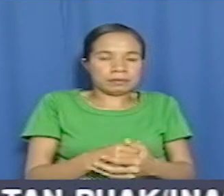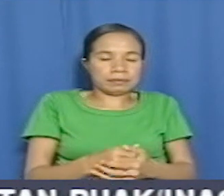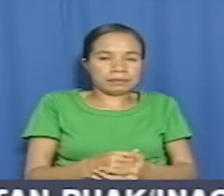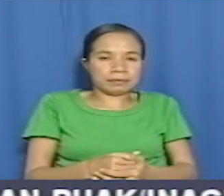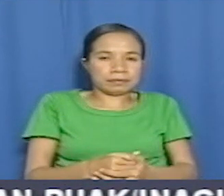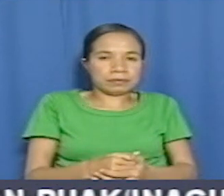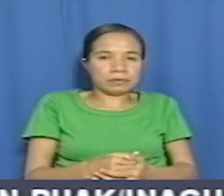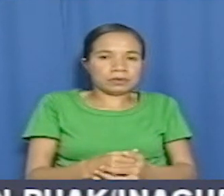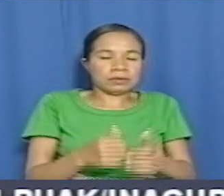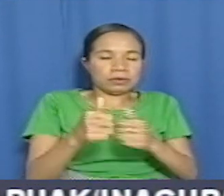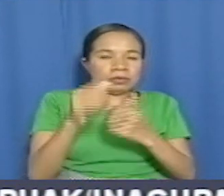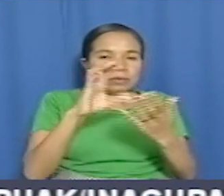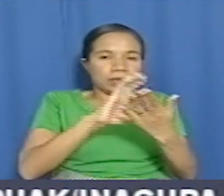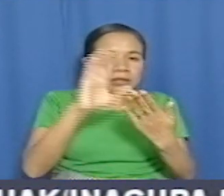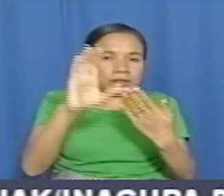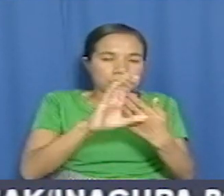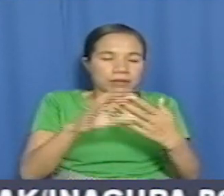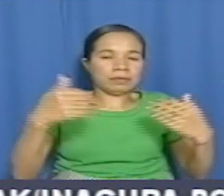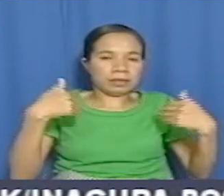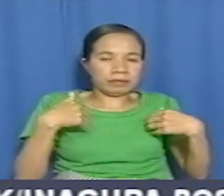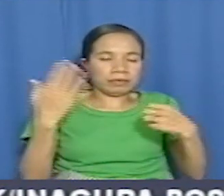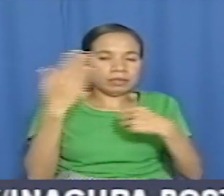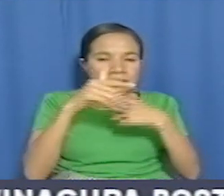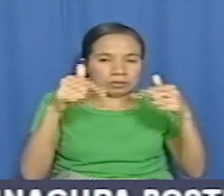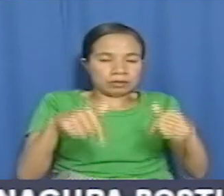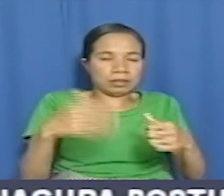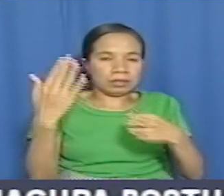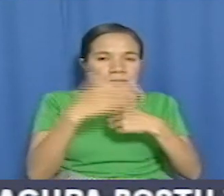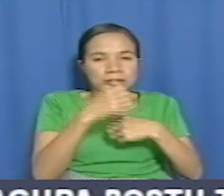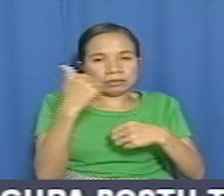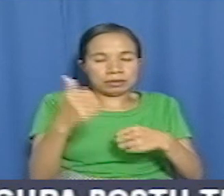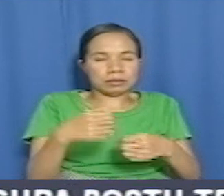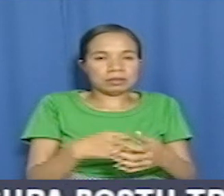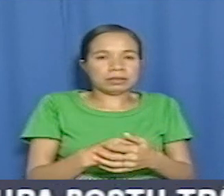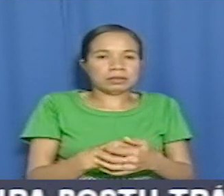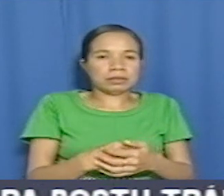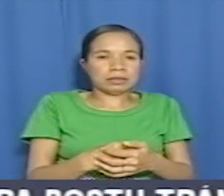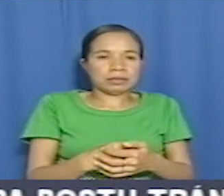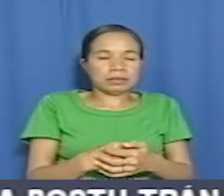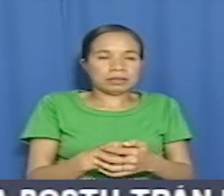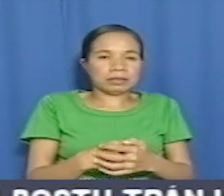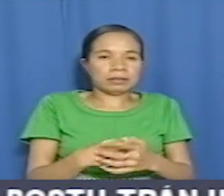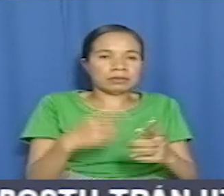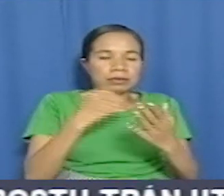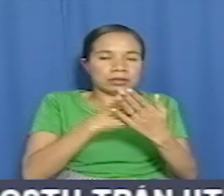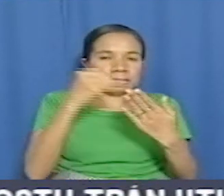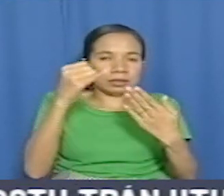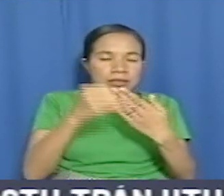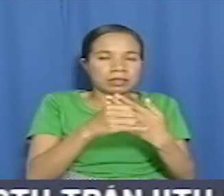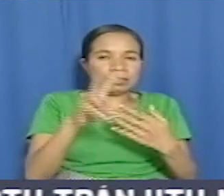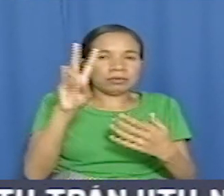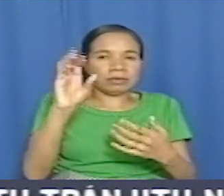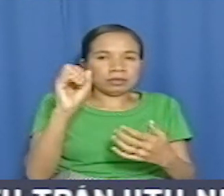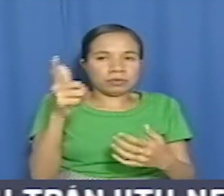e o calendário que vem aqui, tanto o Railara como o Railio, citou 14 de janeiro de 2022. E pode